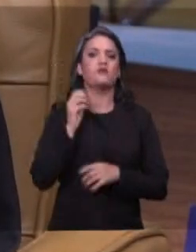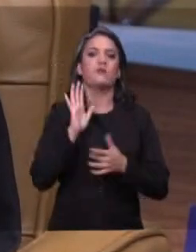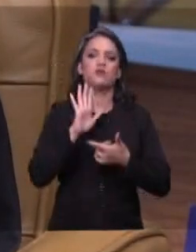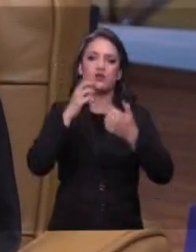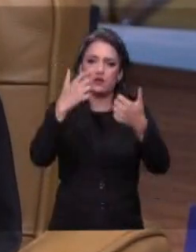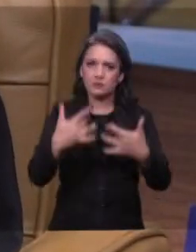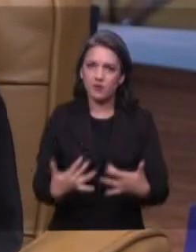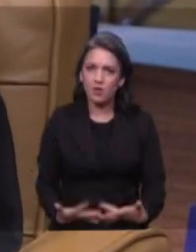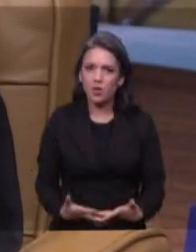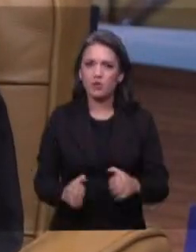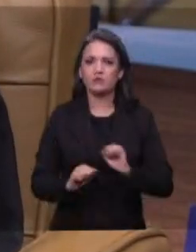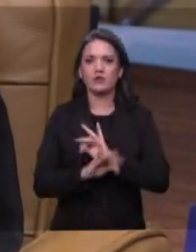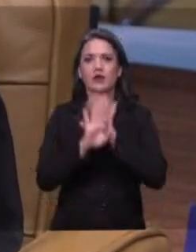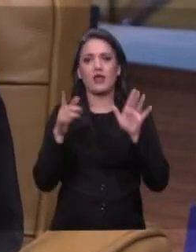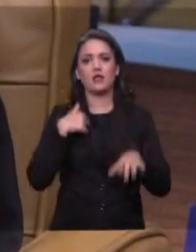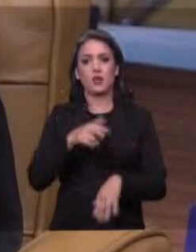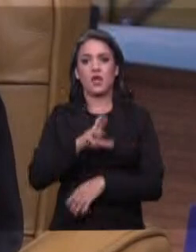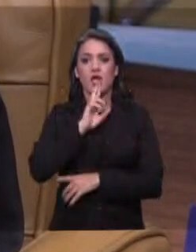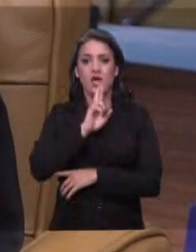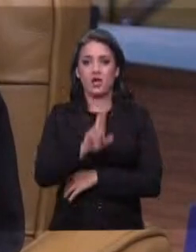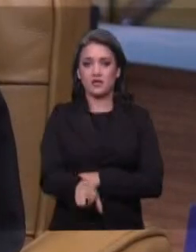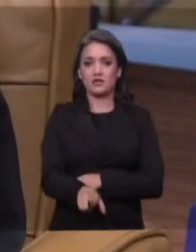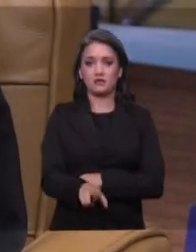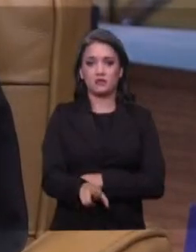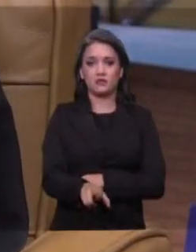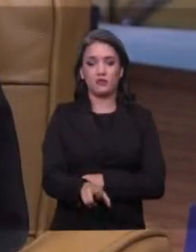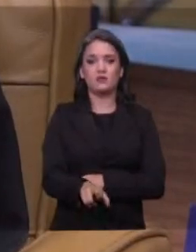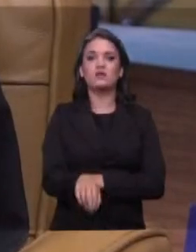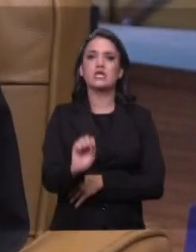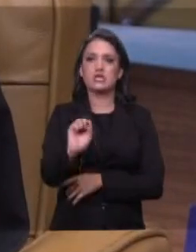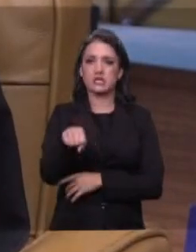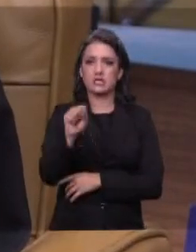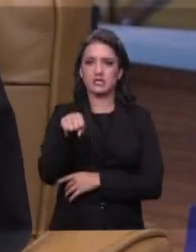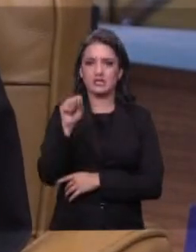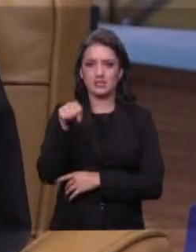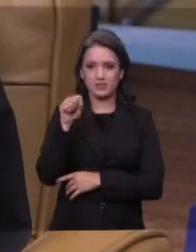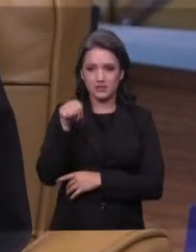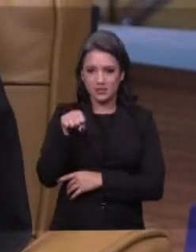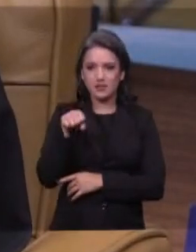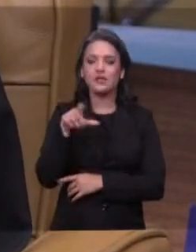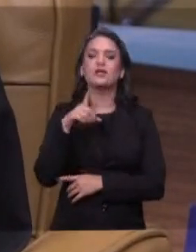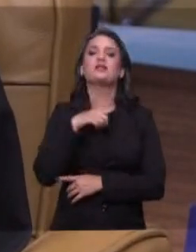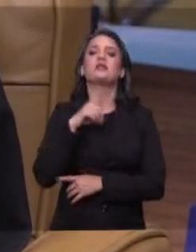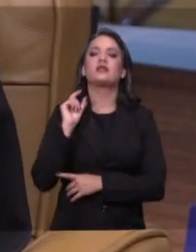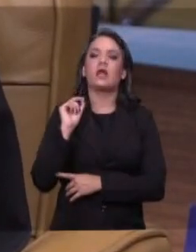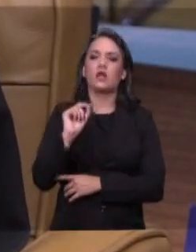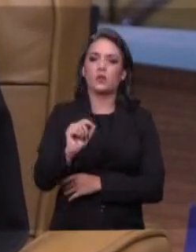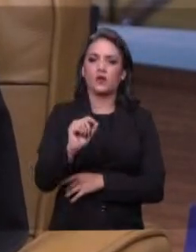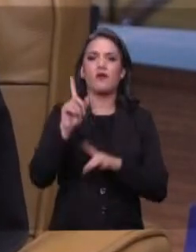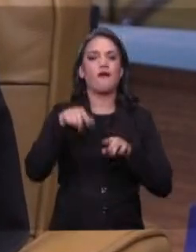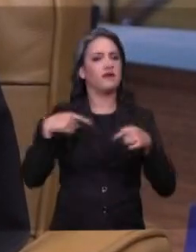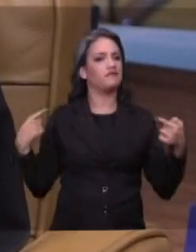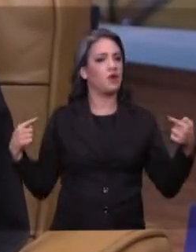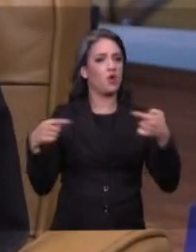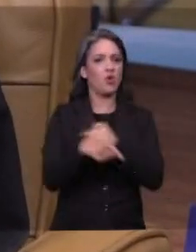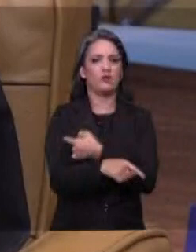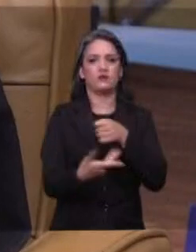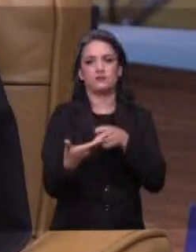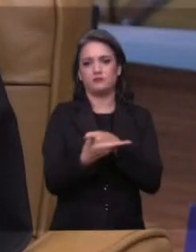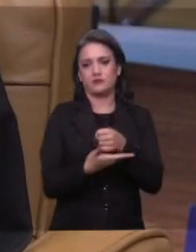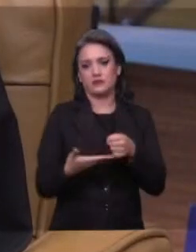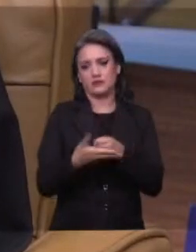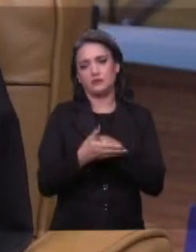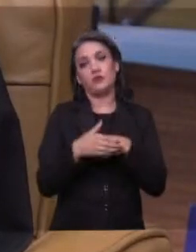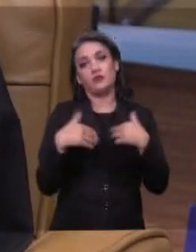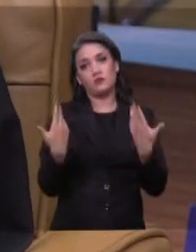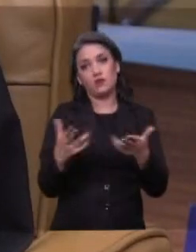maneira irrefutável, a resposta é, evidentemente, que sim, que realmente há a ofensa a esses princípios.